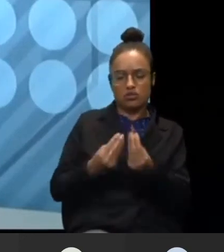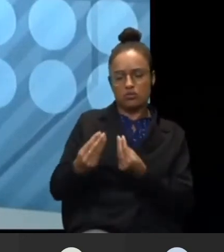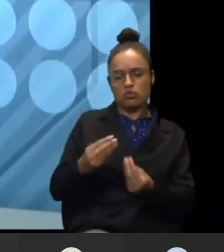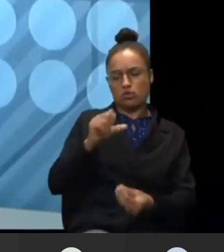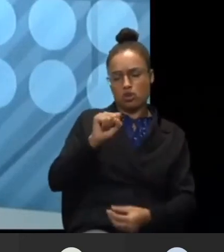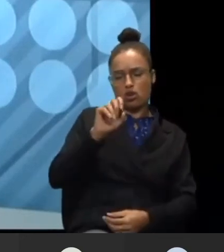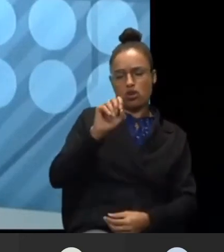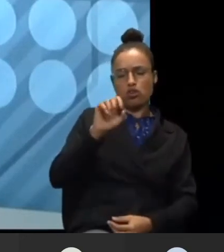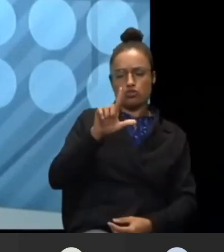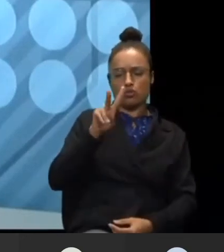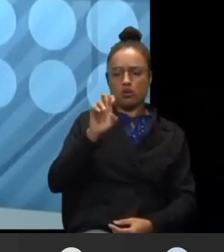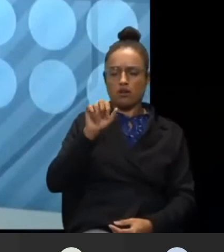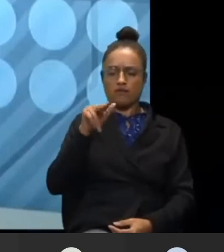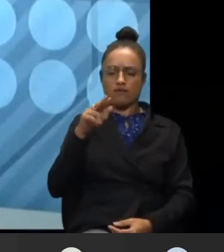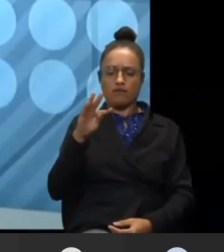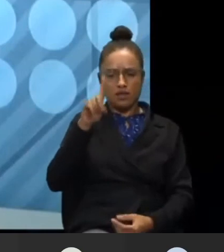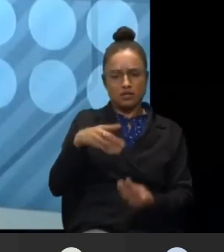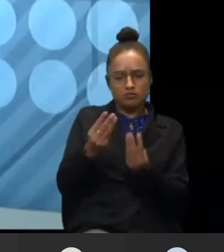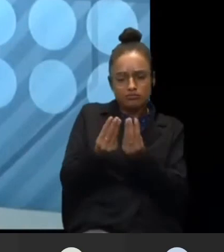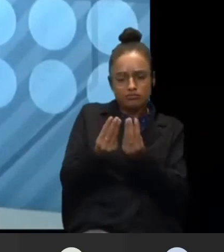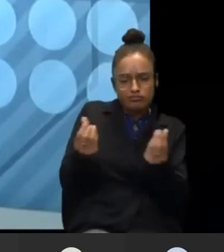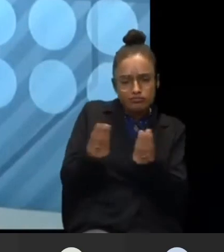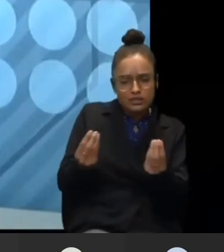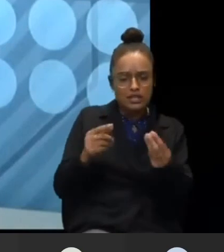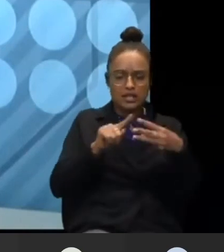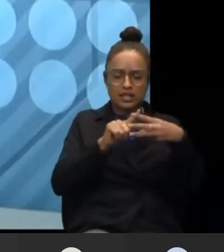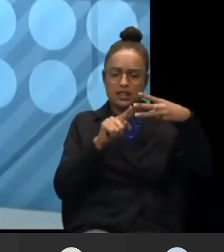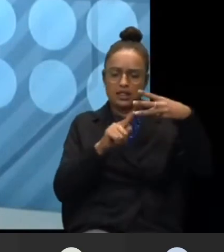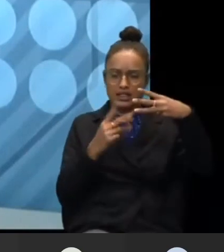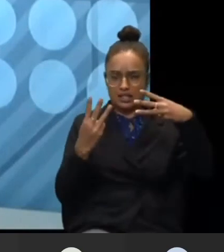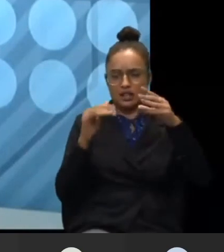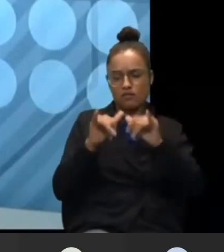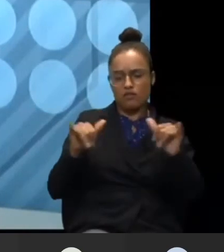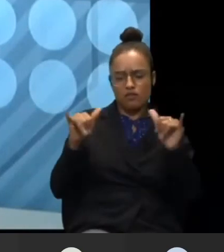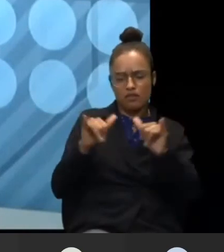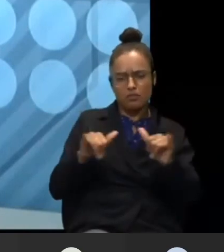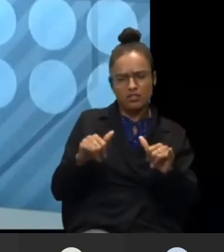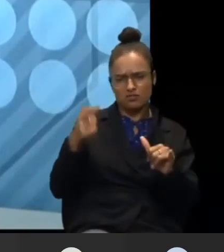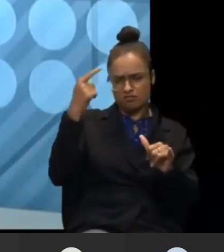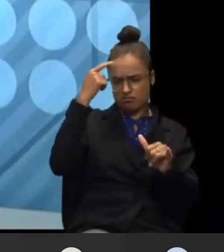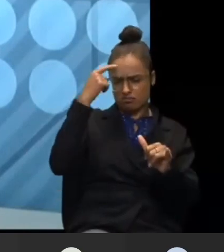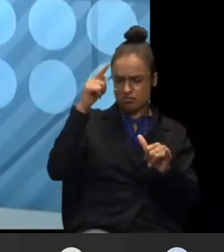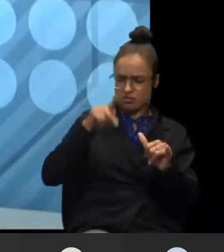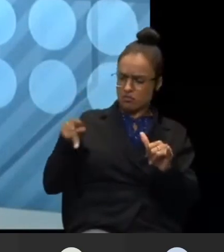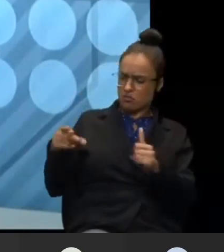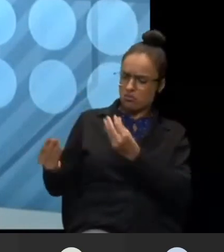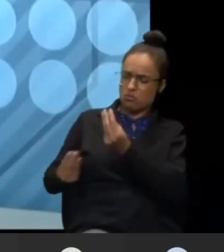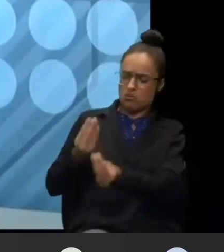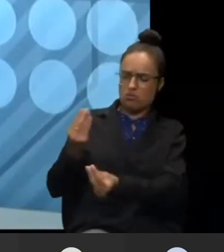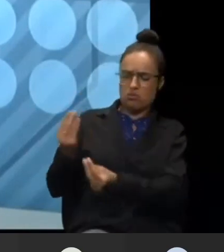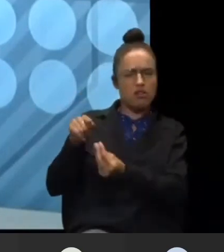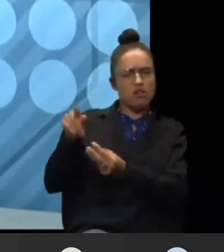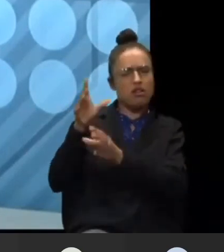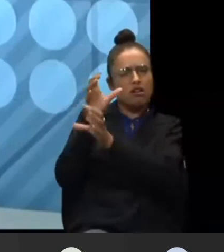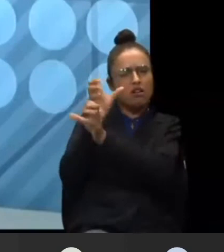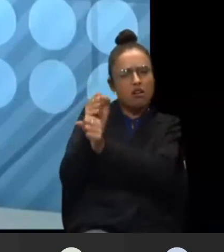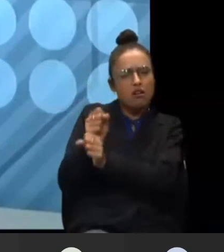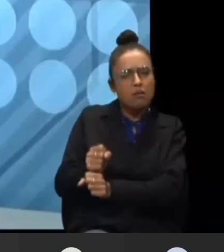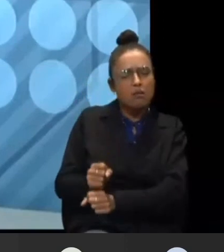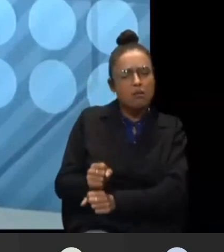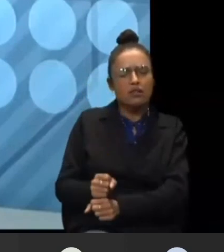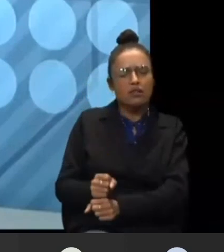pesamos novamente. Então nós temos 3 dados até o momento. Aí você pergunta assim, professor, agora como